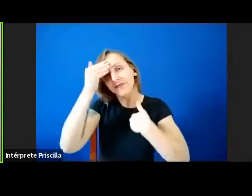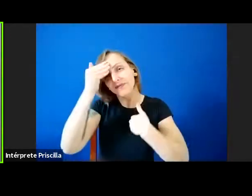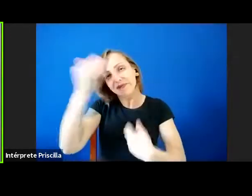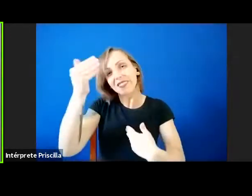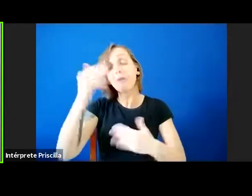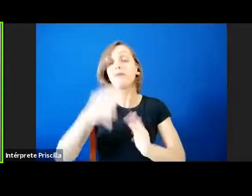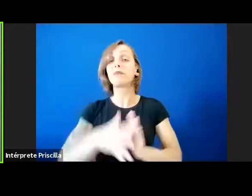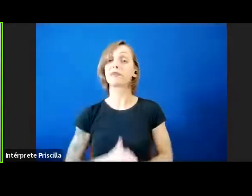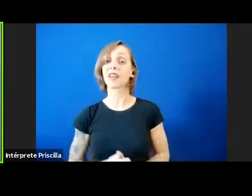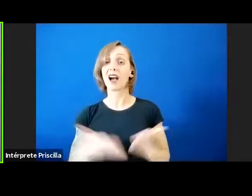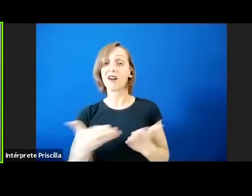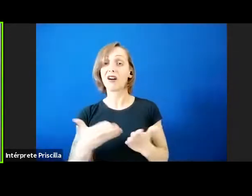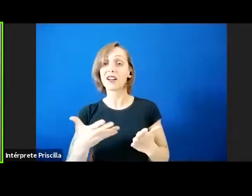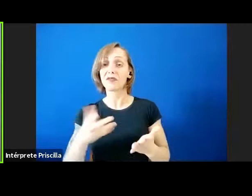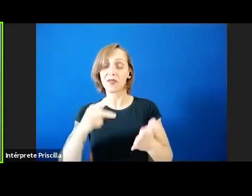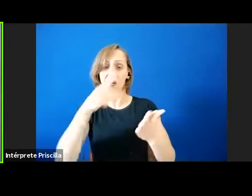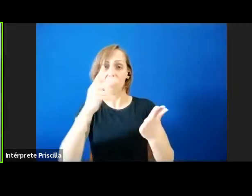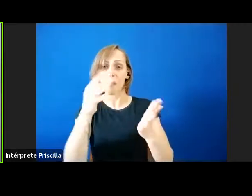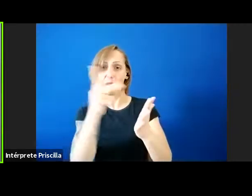diz assim, para Querexu.